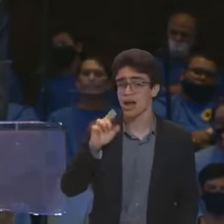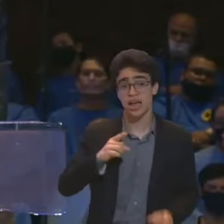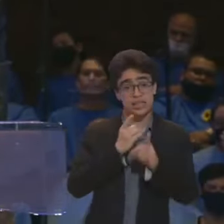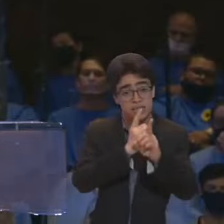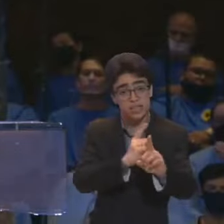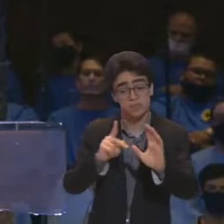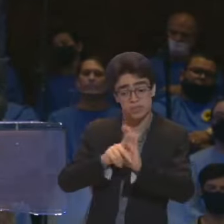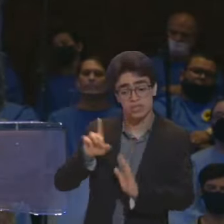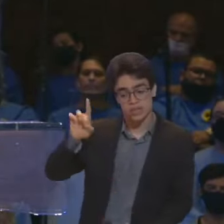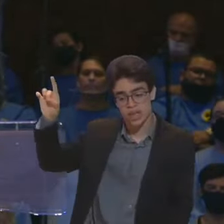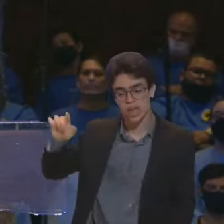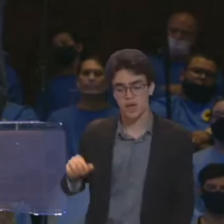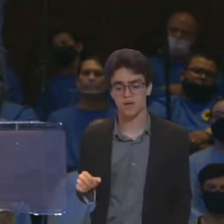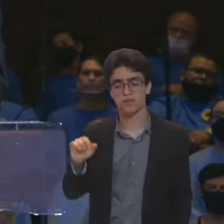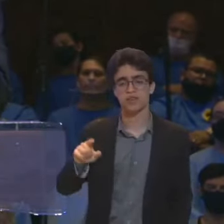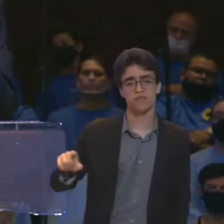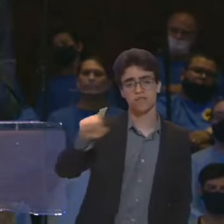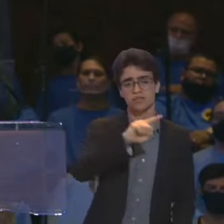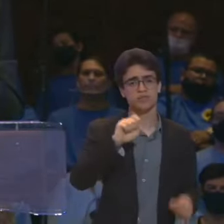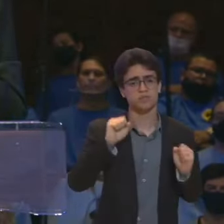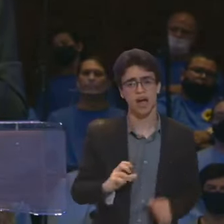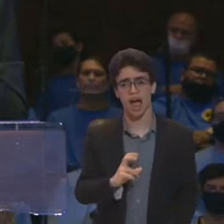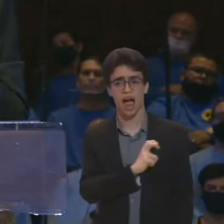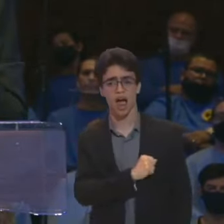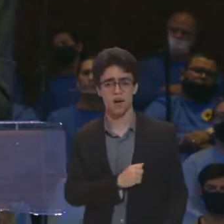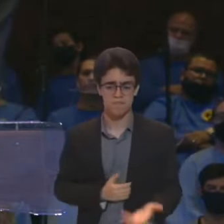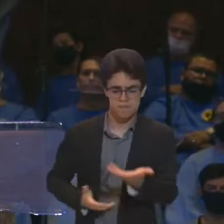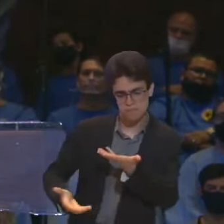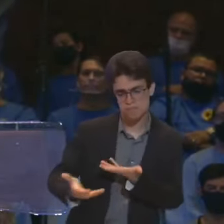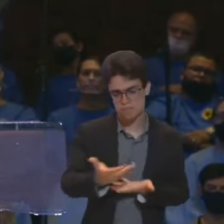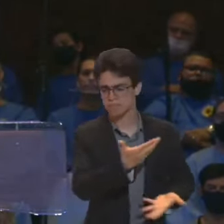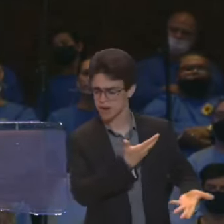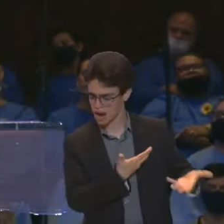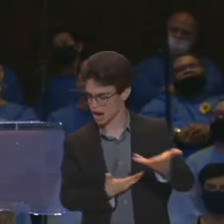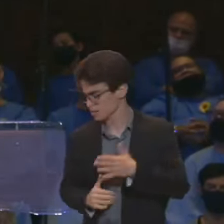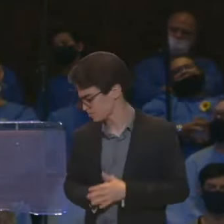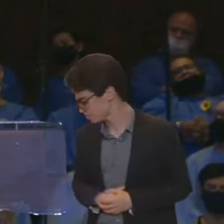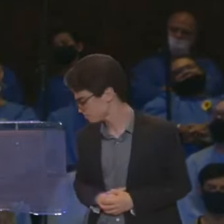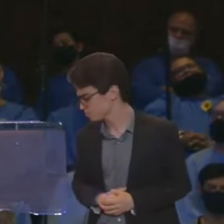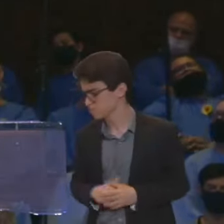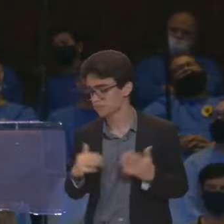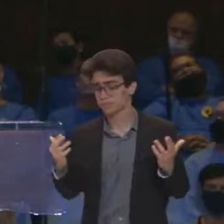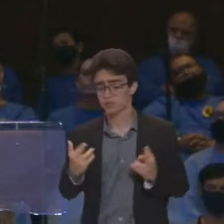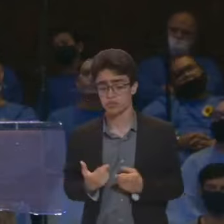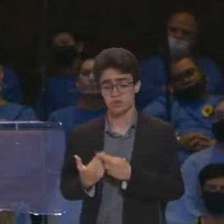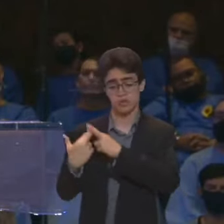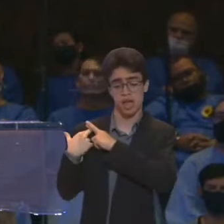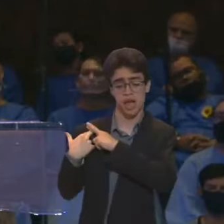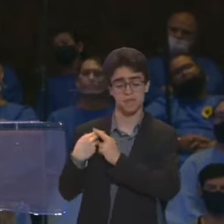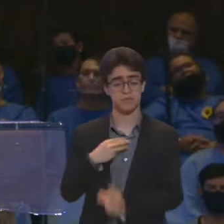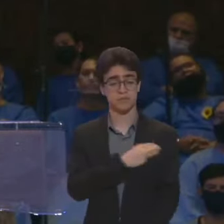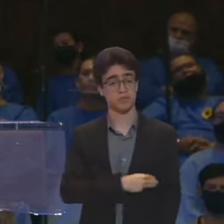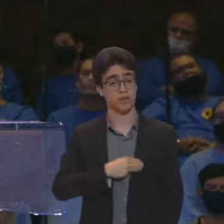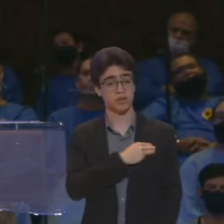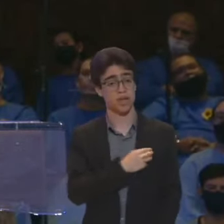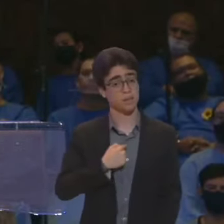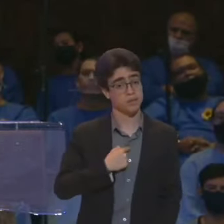discípulos, se vos amardes uns aos outros. Veja bem, a tarefa missionária sua e